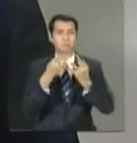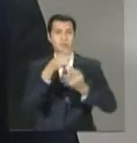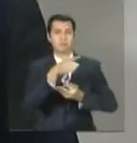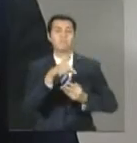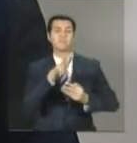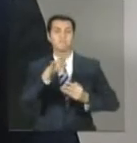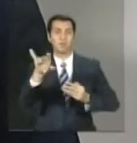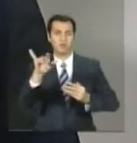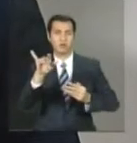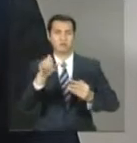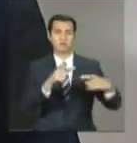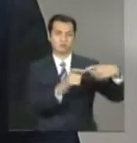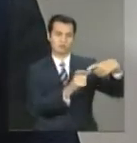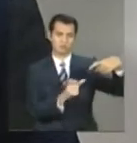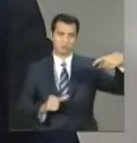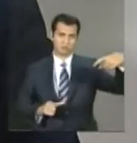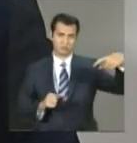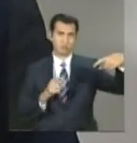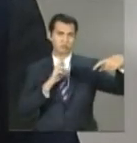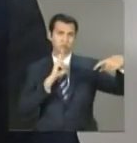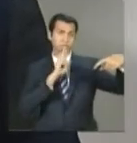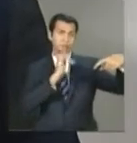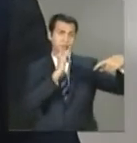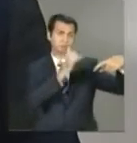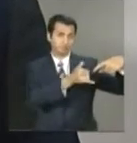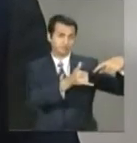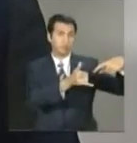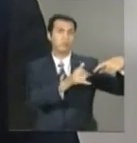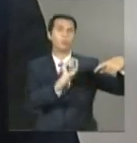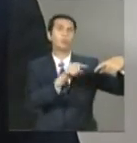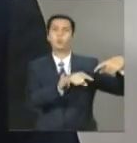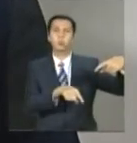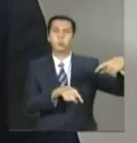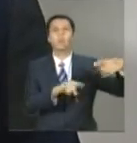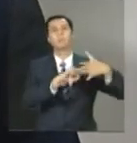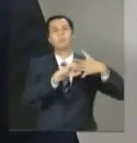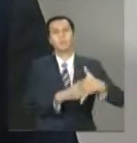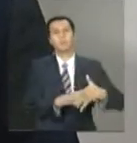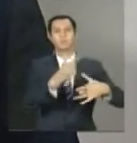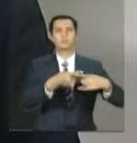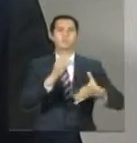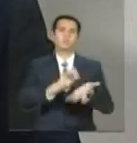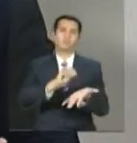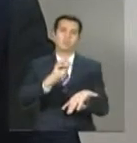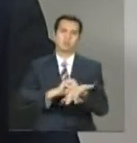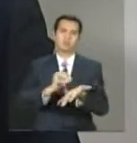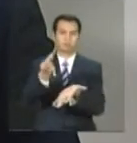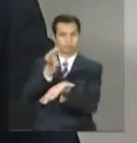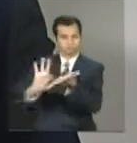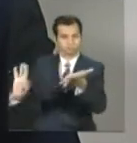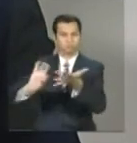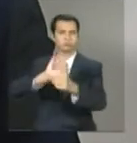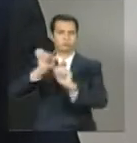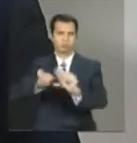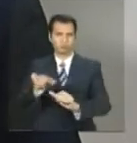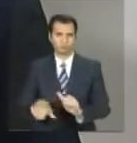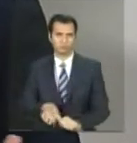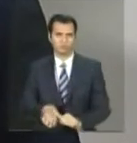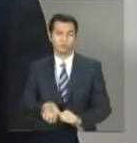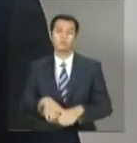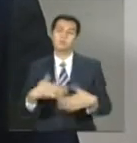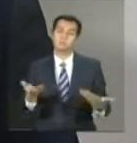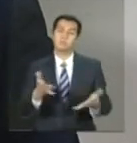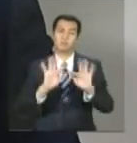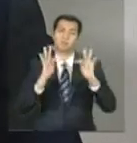em extrato que seu benefício está bloqueado pelo motivo de não revisão cadastral. Então, desse modo, a família será avisada e